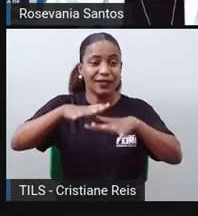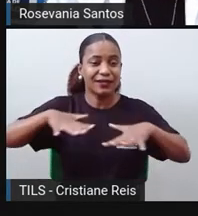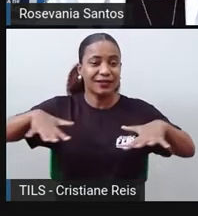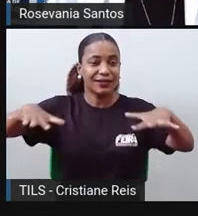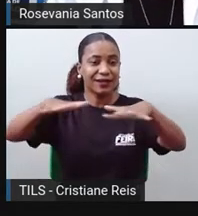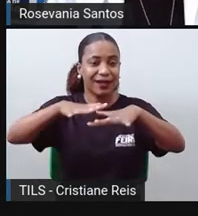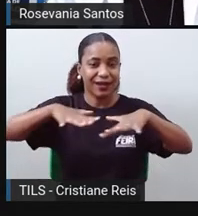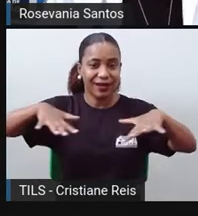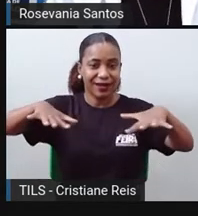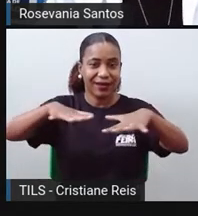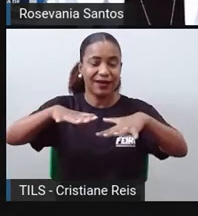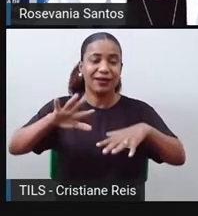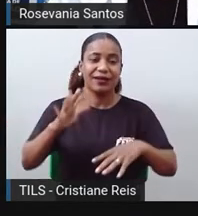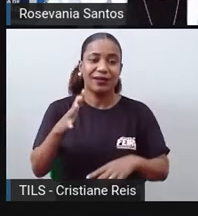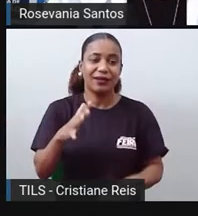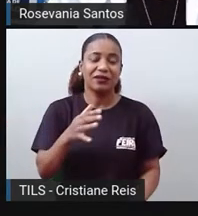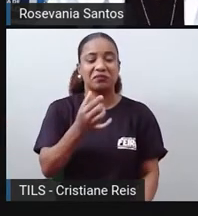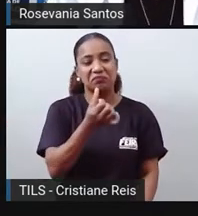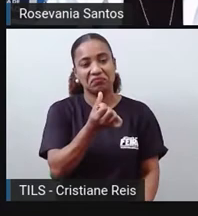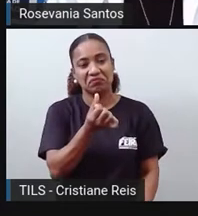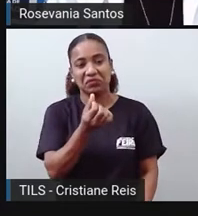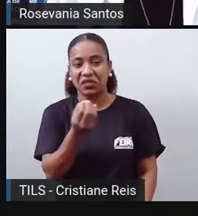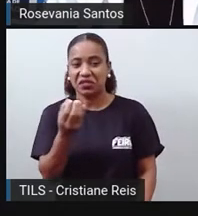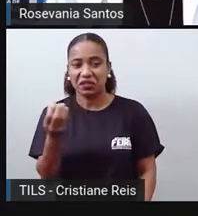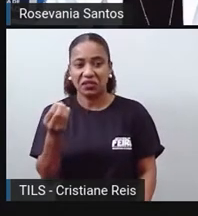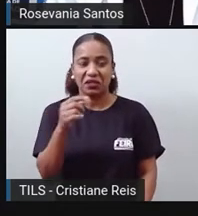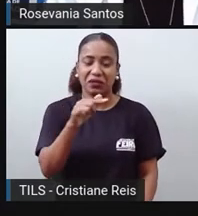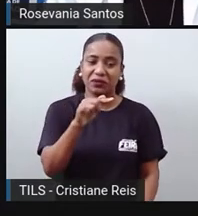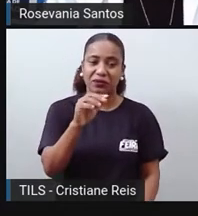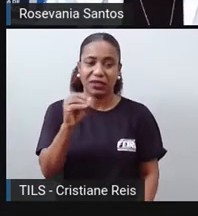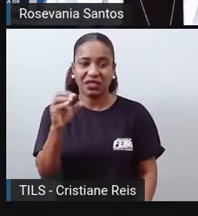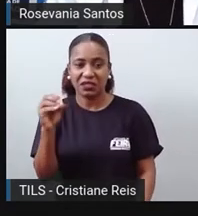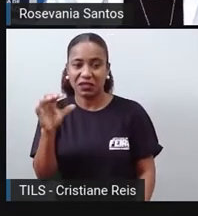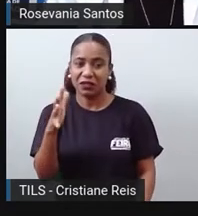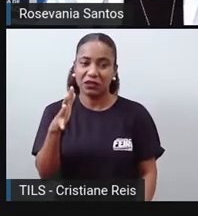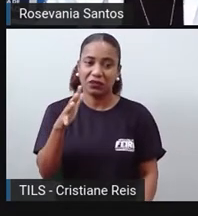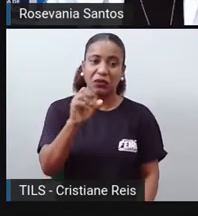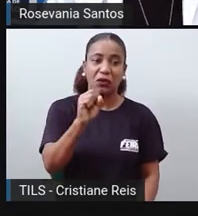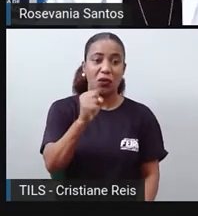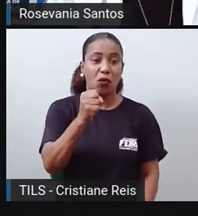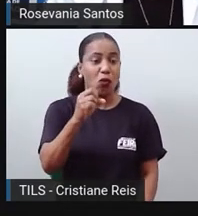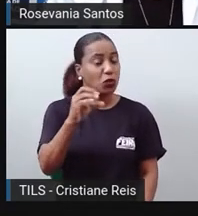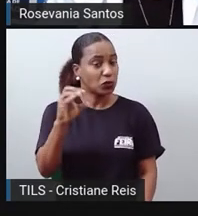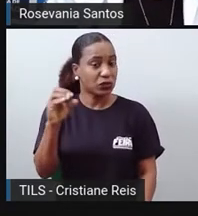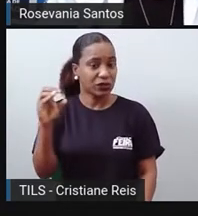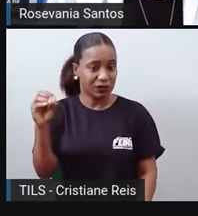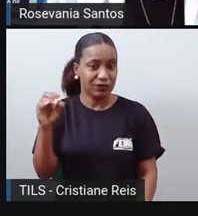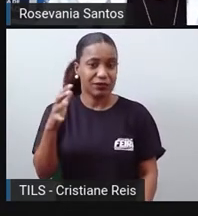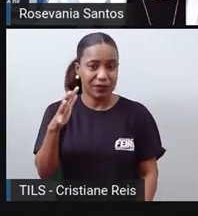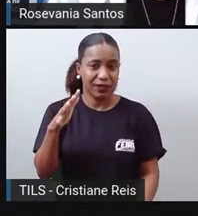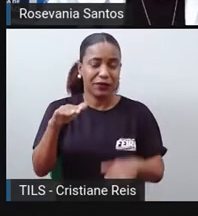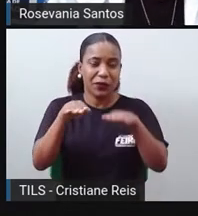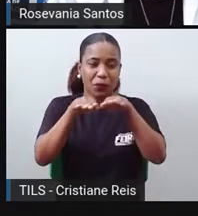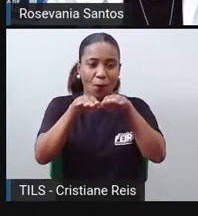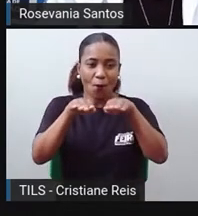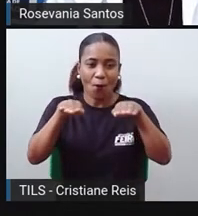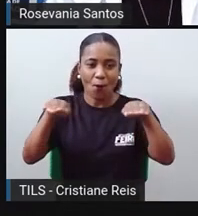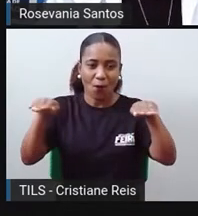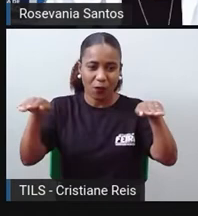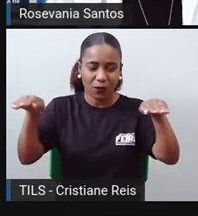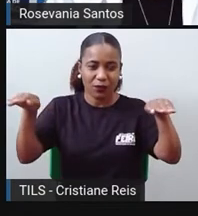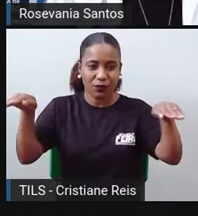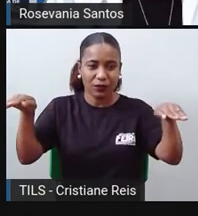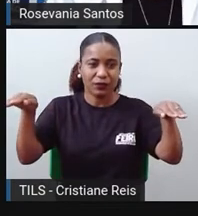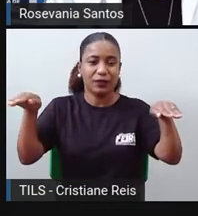que ficam entre 600, 700, 800 metros, e bem aplainado mesmo, bem mais baixo